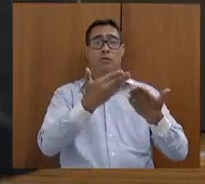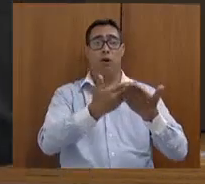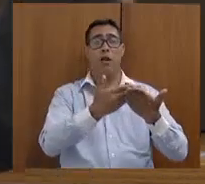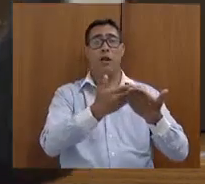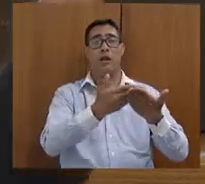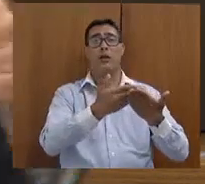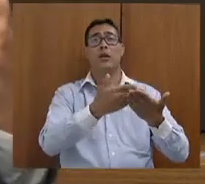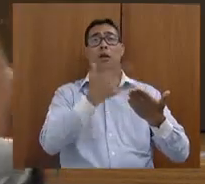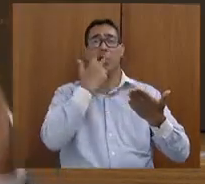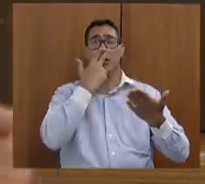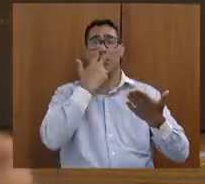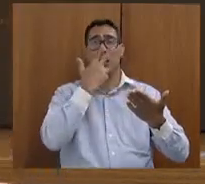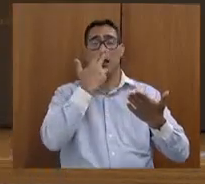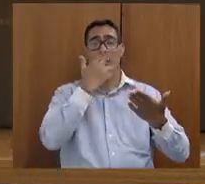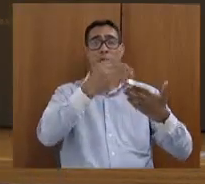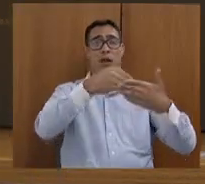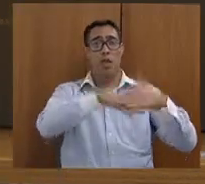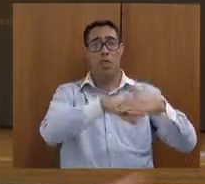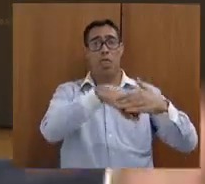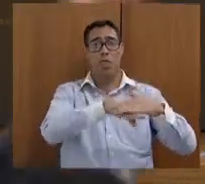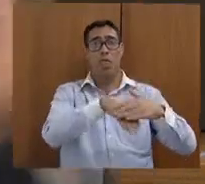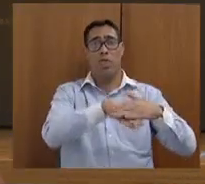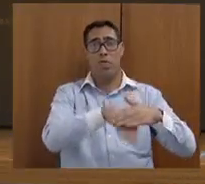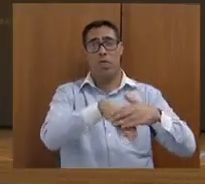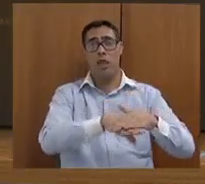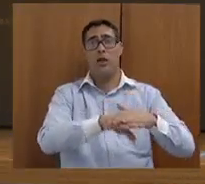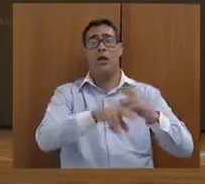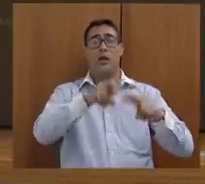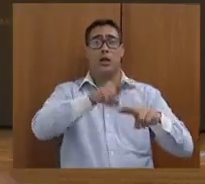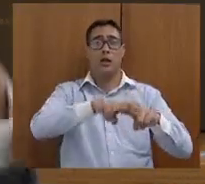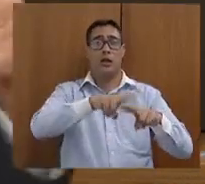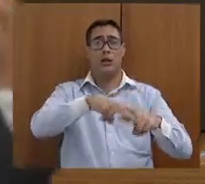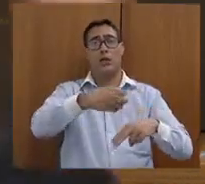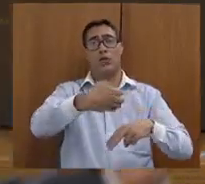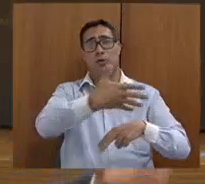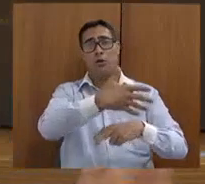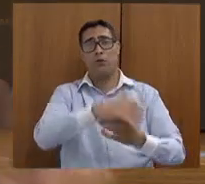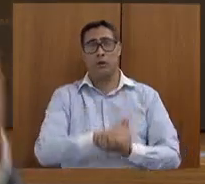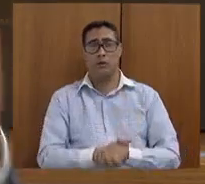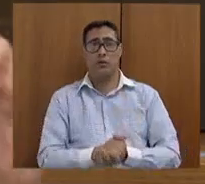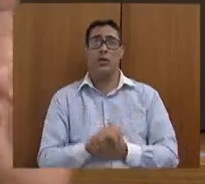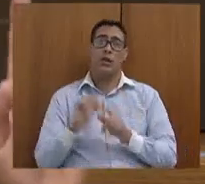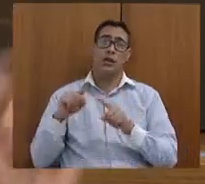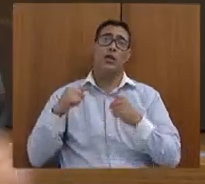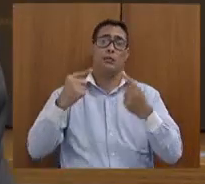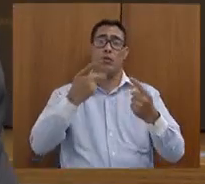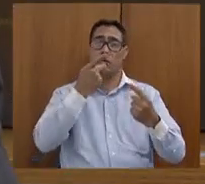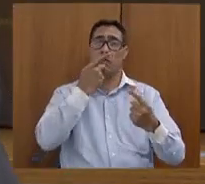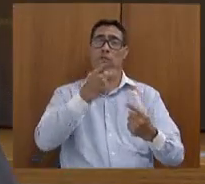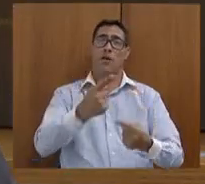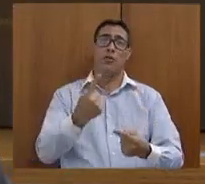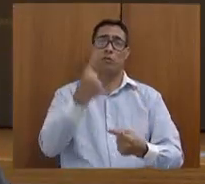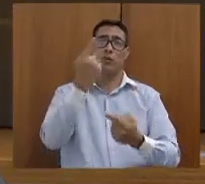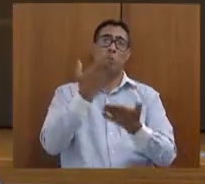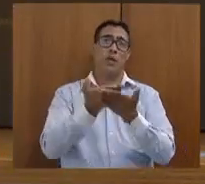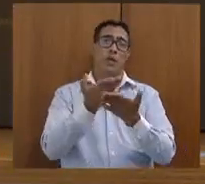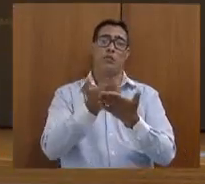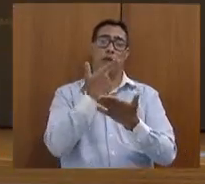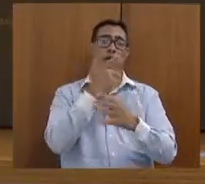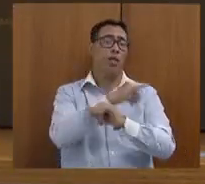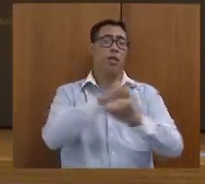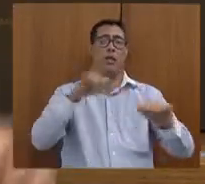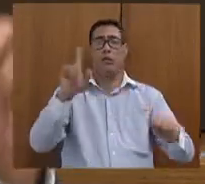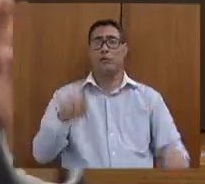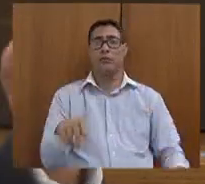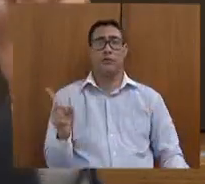estocando cadeiras novas tá sobrando depois eu te falo uma delas não quero falar aqui publicamente